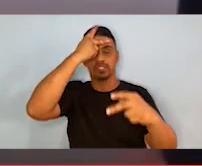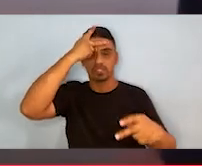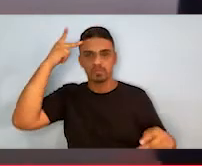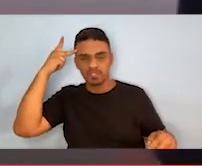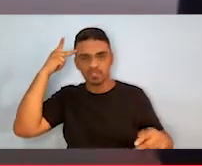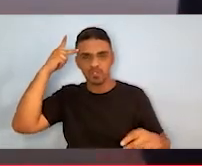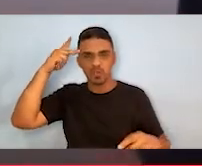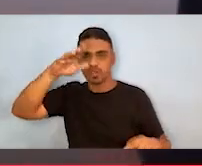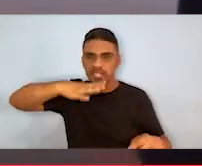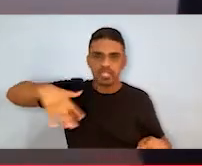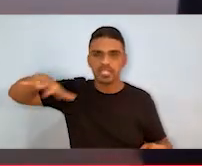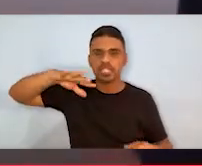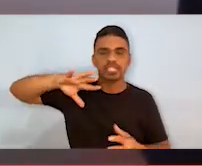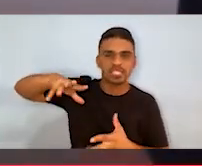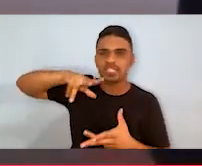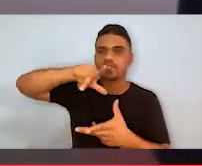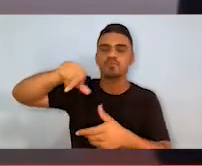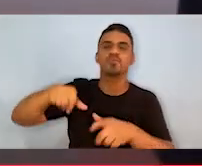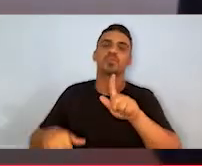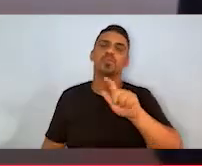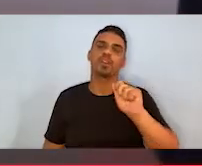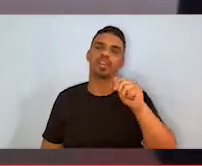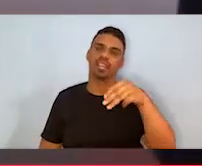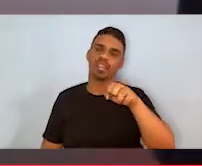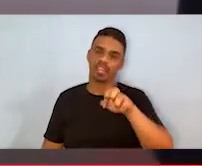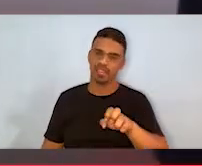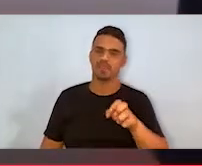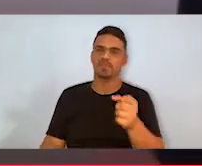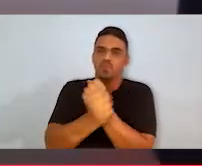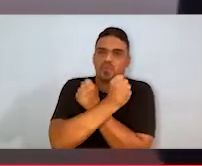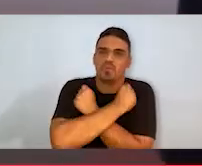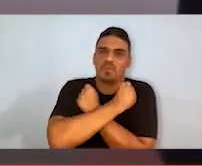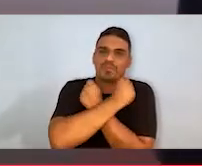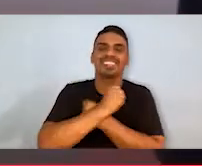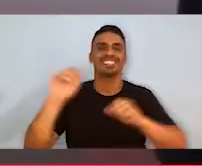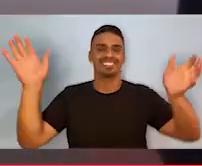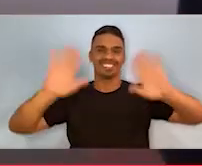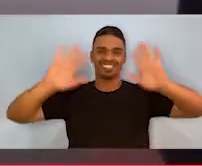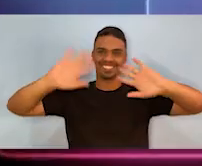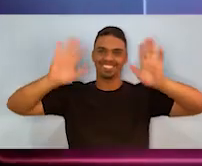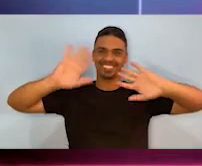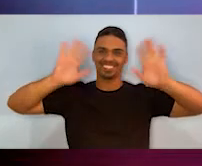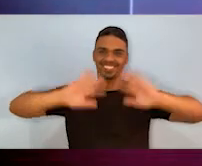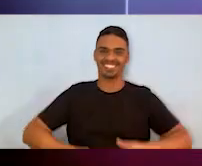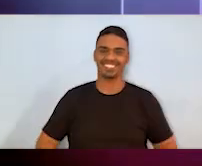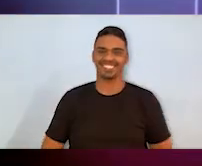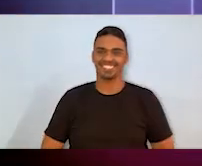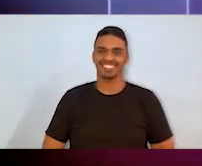nesse mundo game que a gente tanto gosta, tá bom? Um abraço, gente. Tchau, tchau.